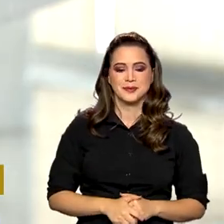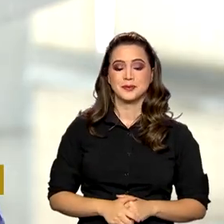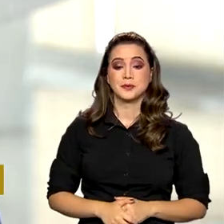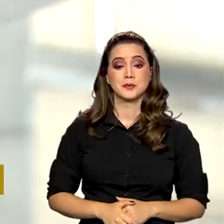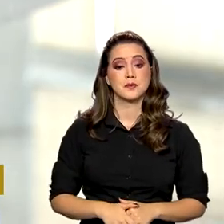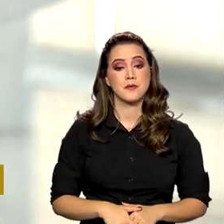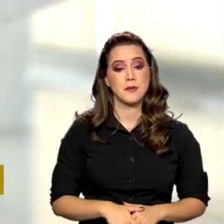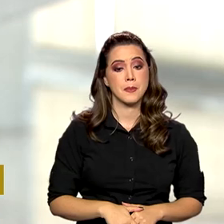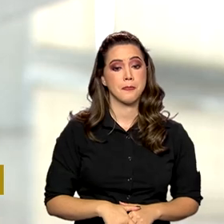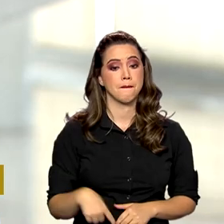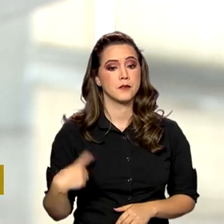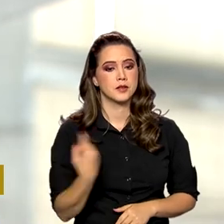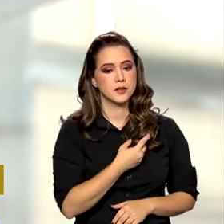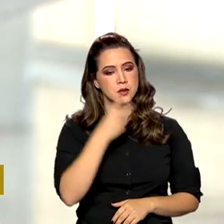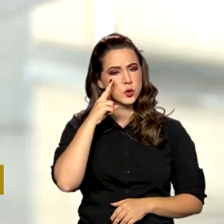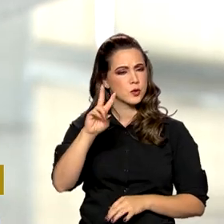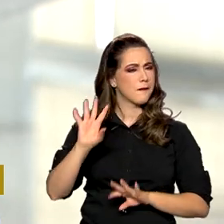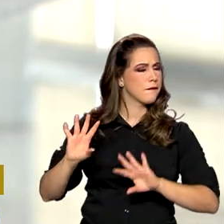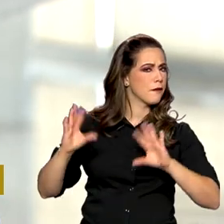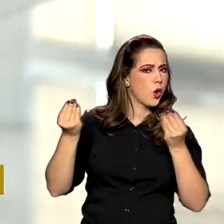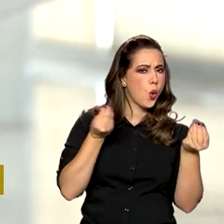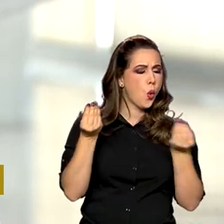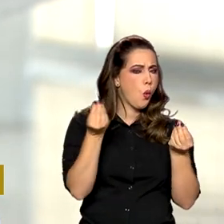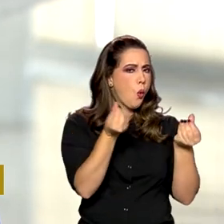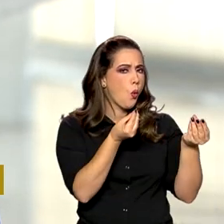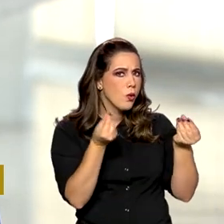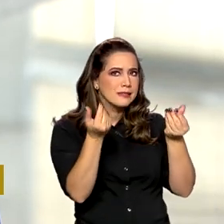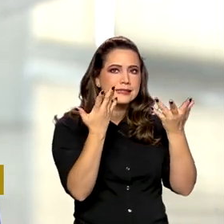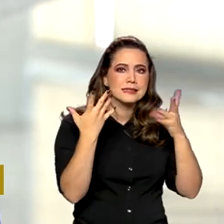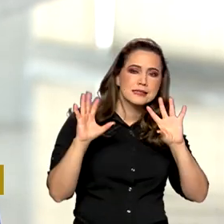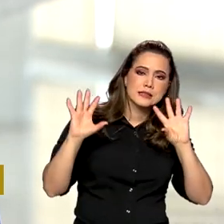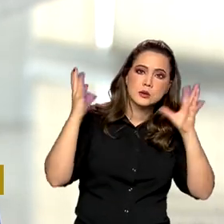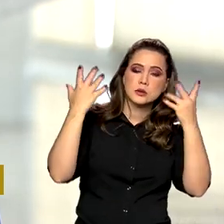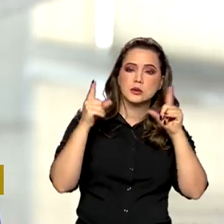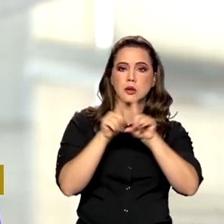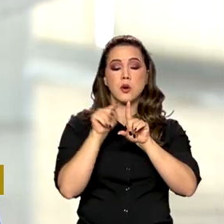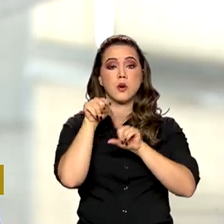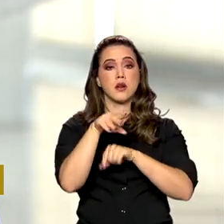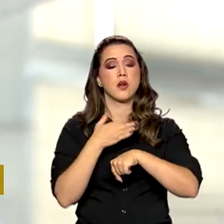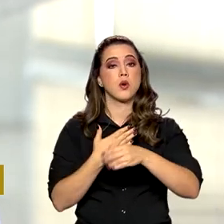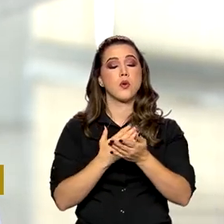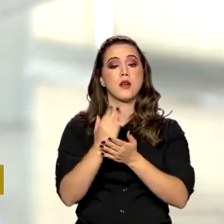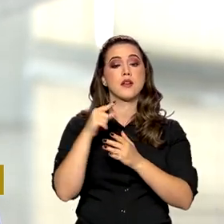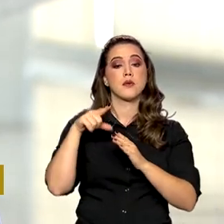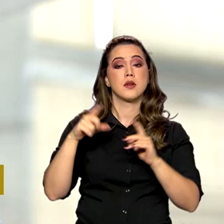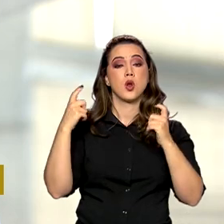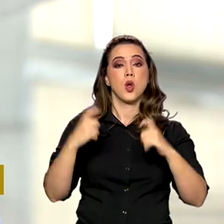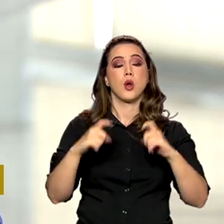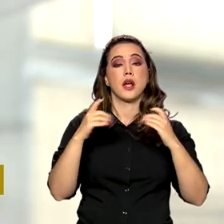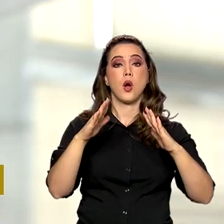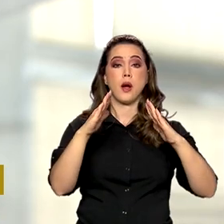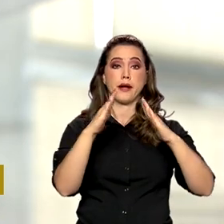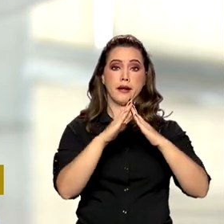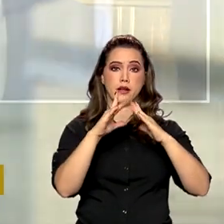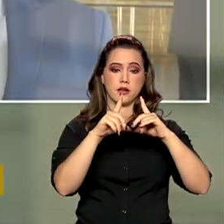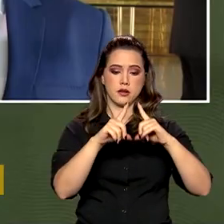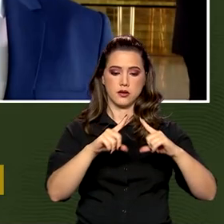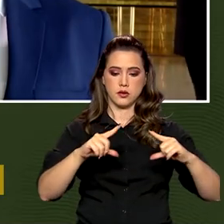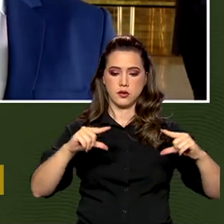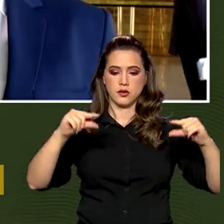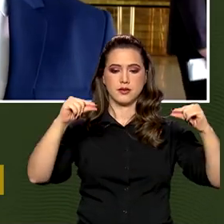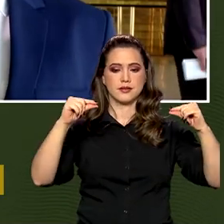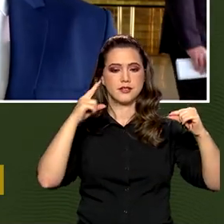E agora a gente vai ver como está o clima nesses momentos que antecedem o desfile no Palácio da Alvorada, onde está o